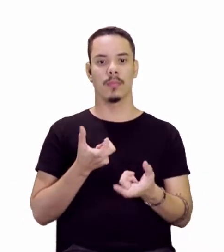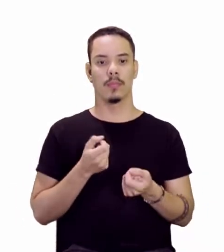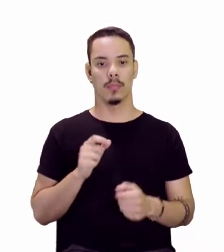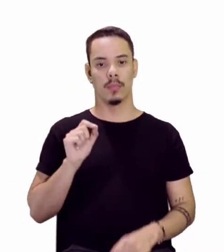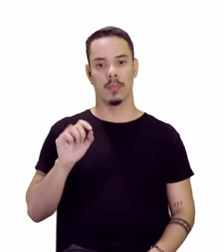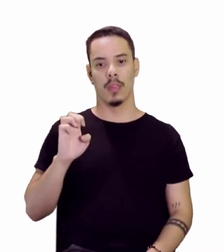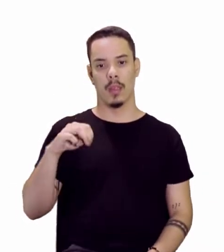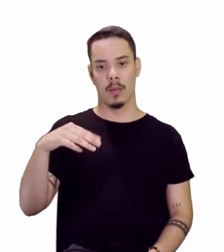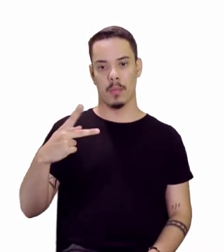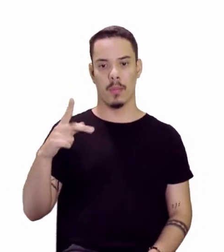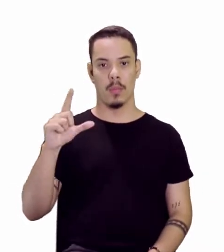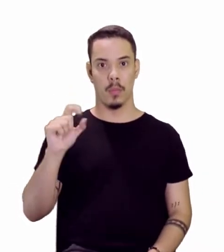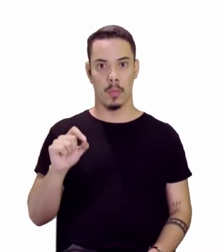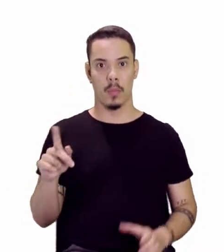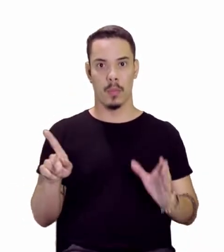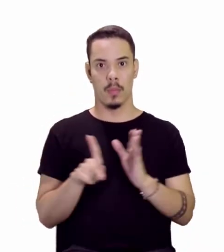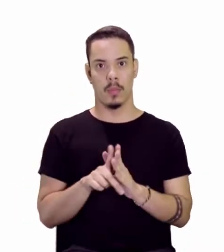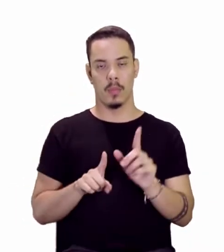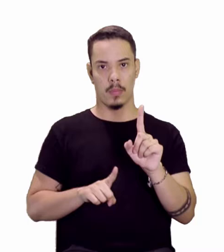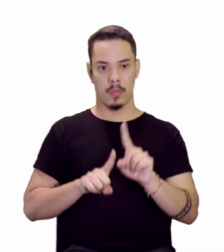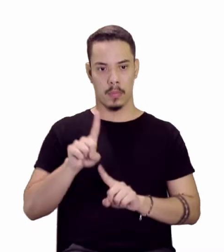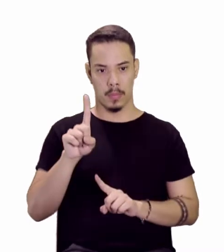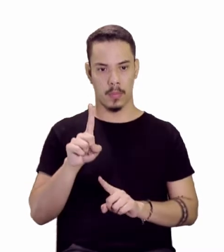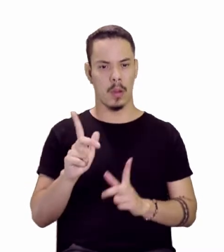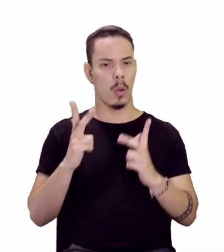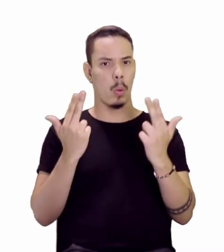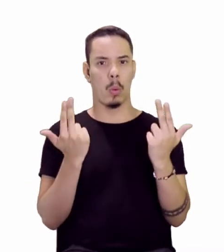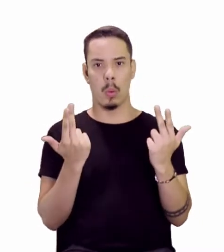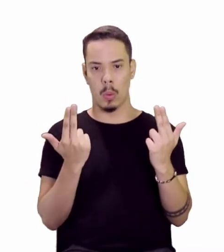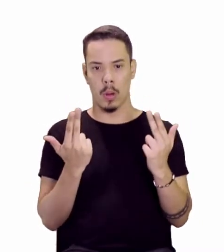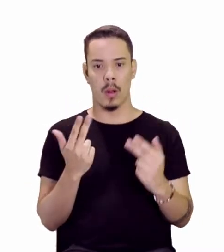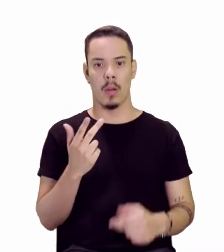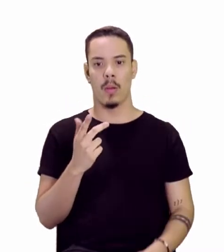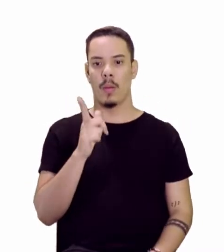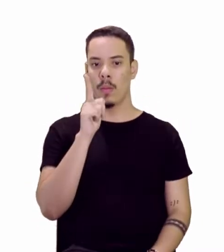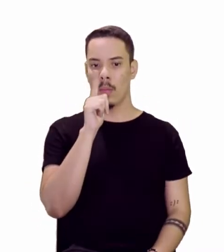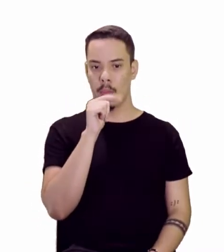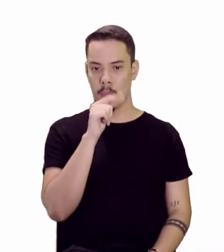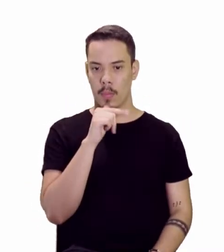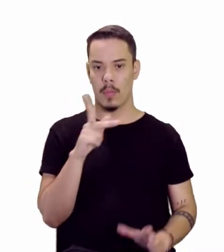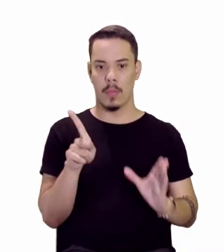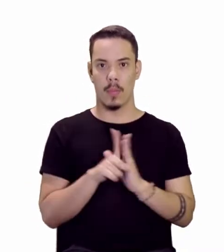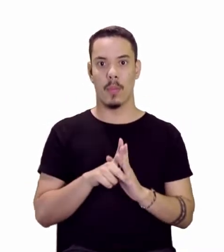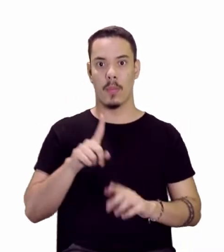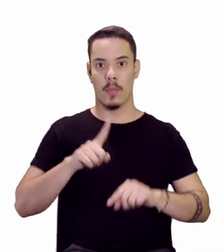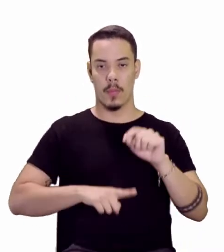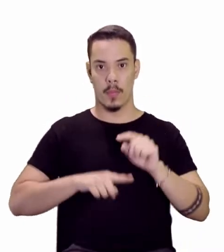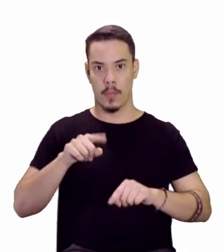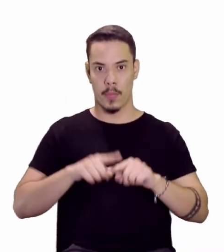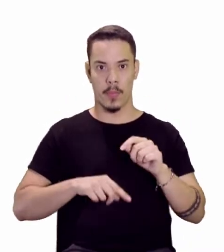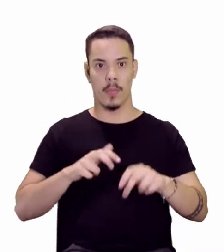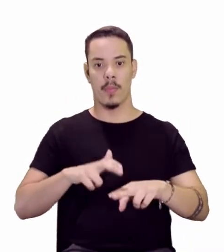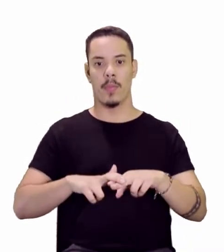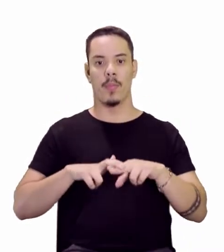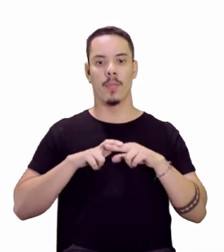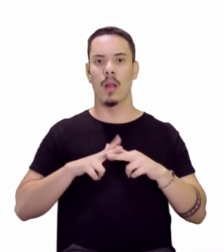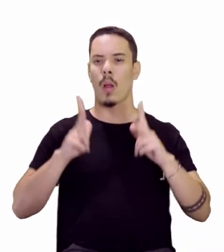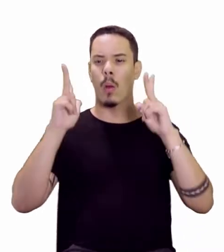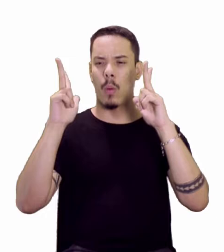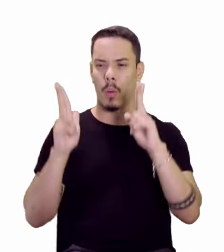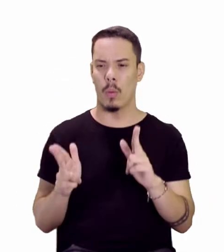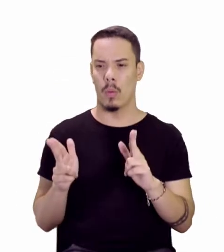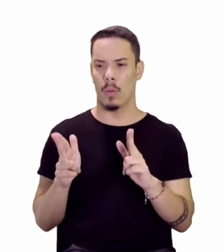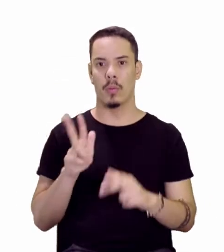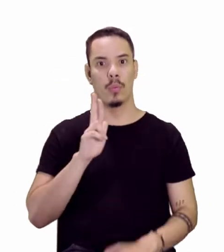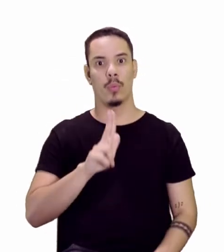empuxo vertical para cima, igual ao peso do líquido deslocado pelo objeto. Isso, olha só. Pessoal, igual ao peso do líquido